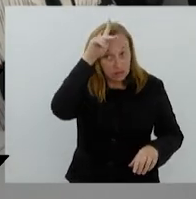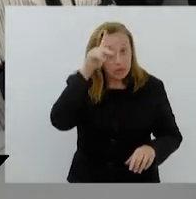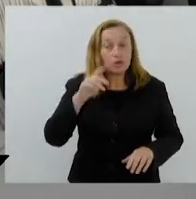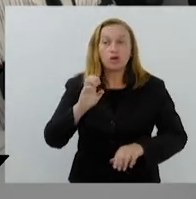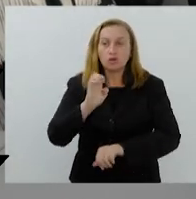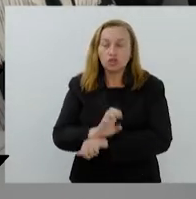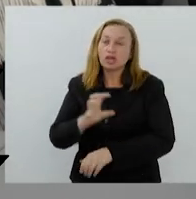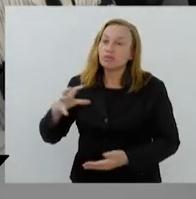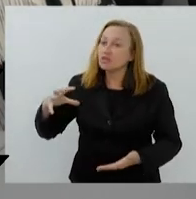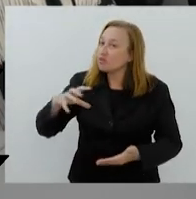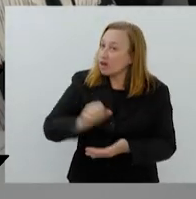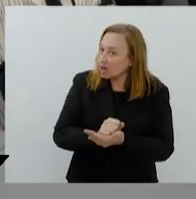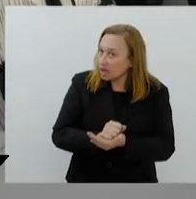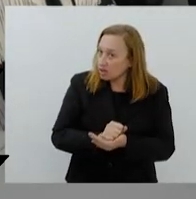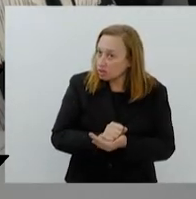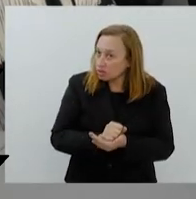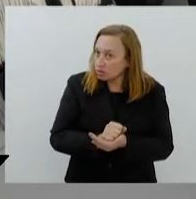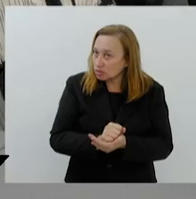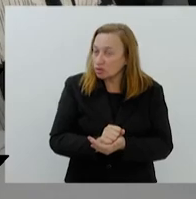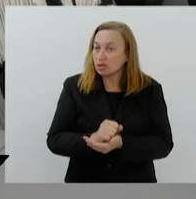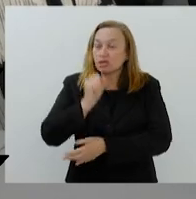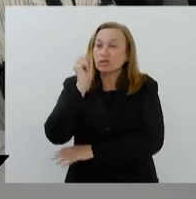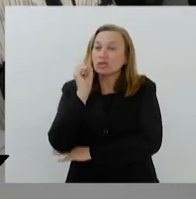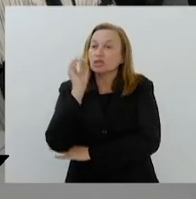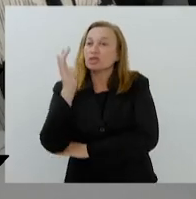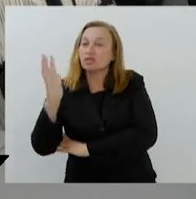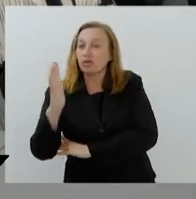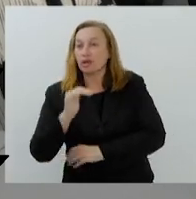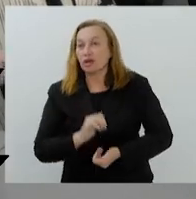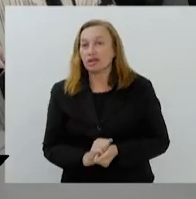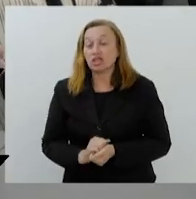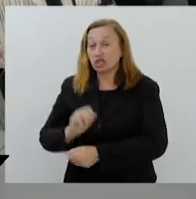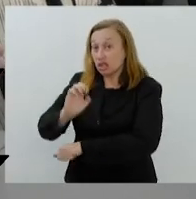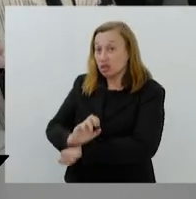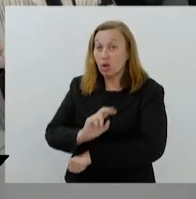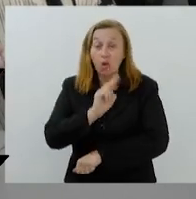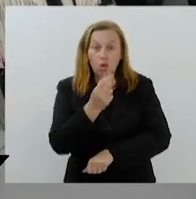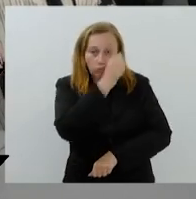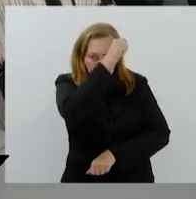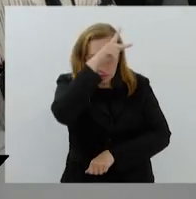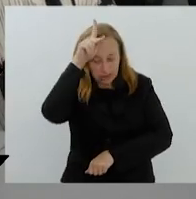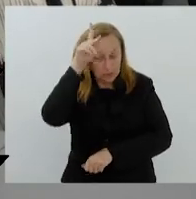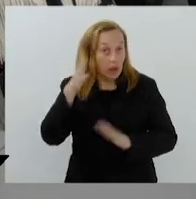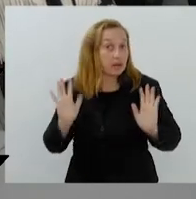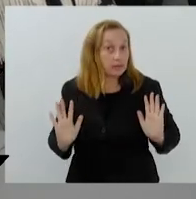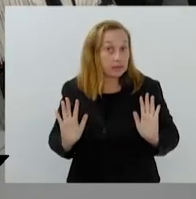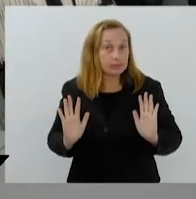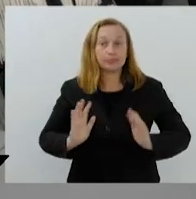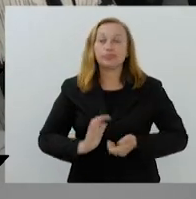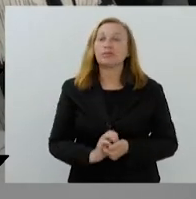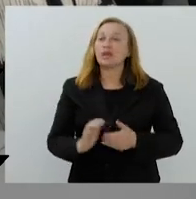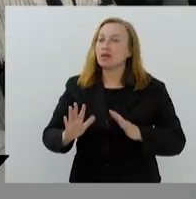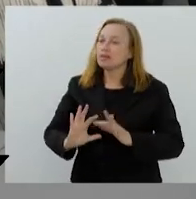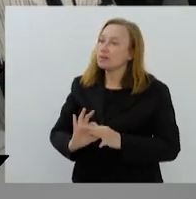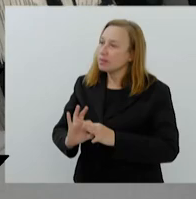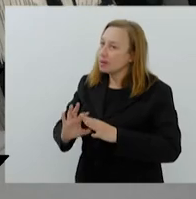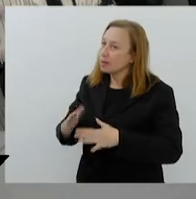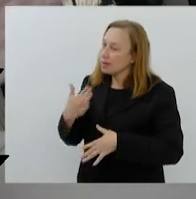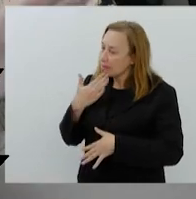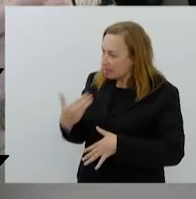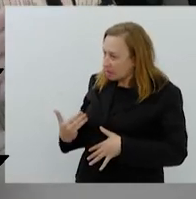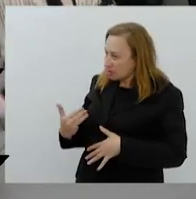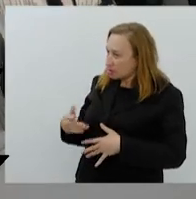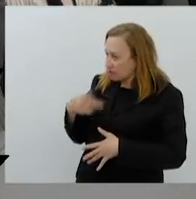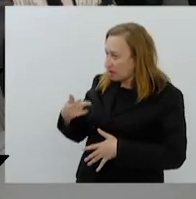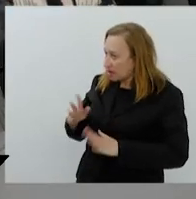cadastro das florestas, sejam elas estaduais ou municipais. Posso fazer uma sugestão? Você me permite uma sugestão? Claro, eu também lógico, queria